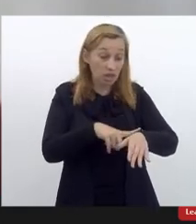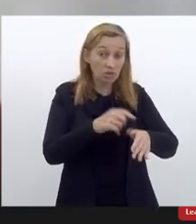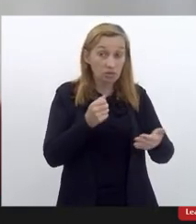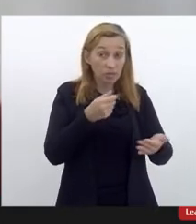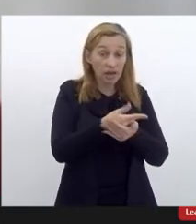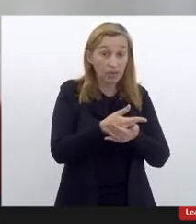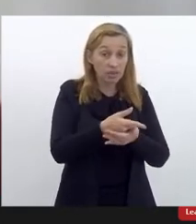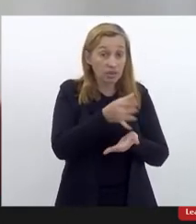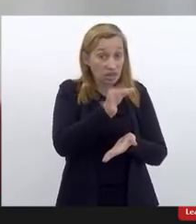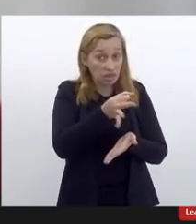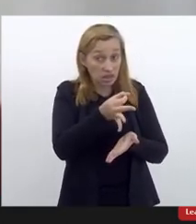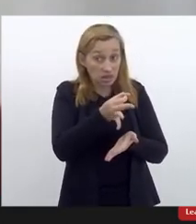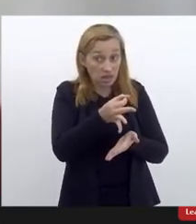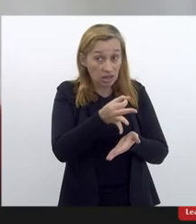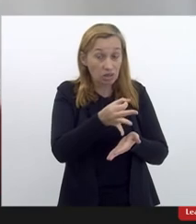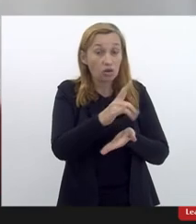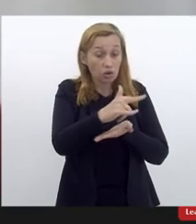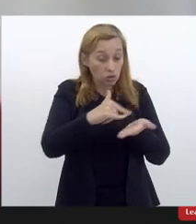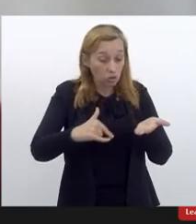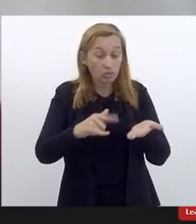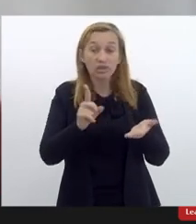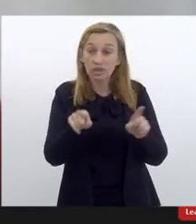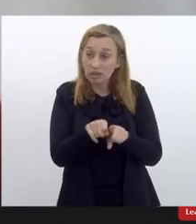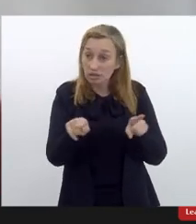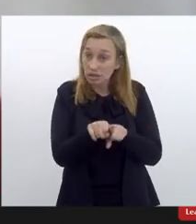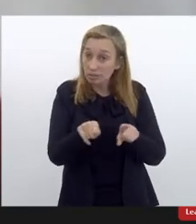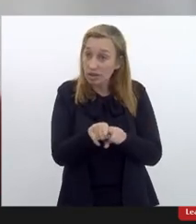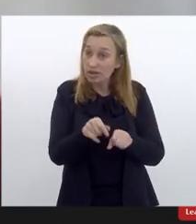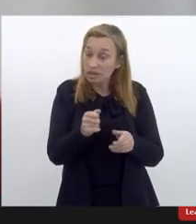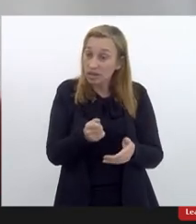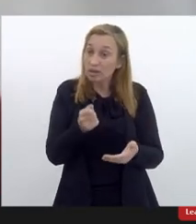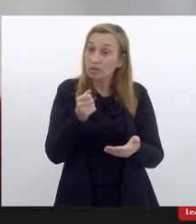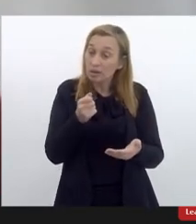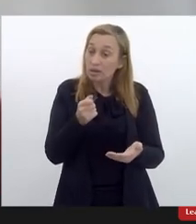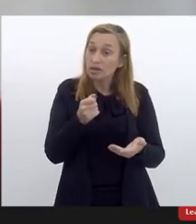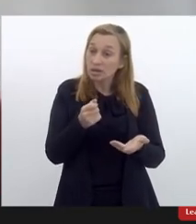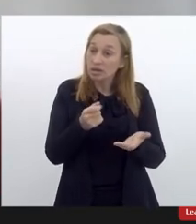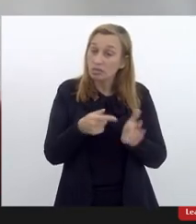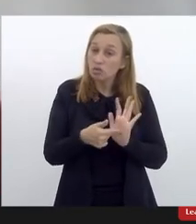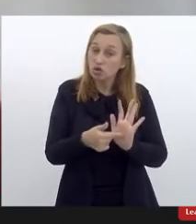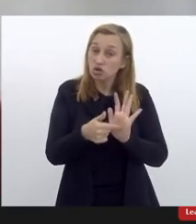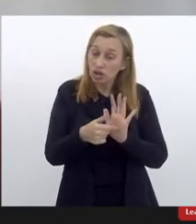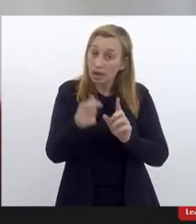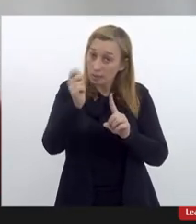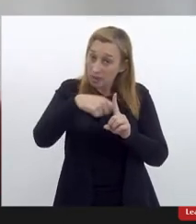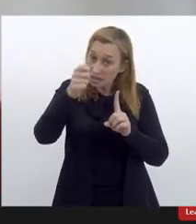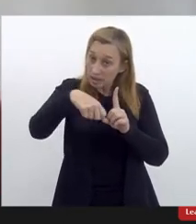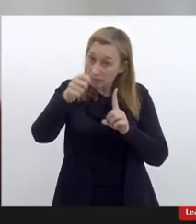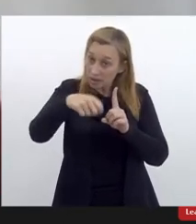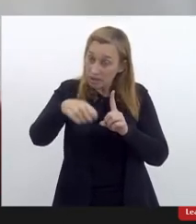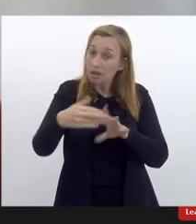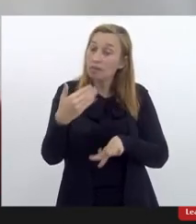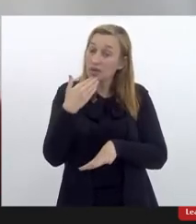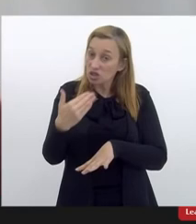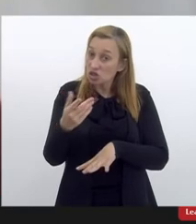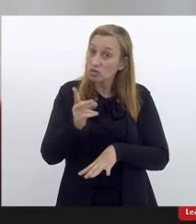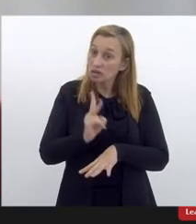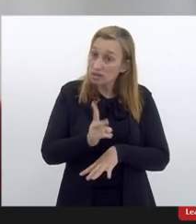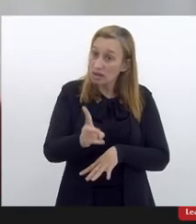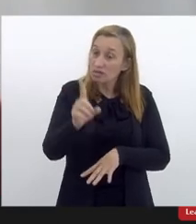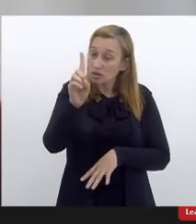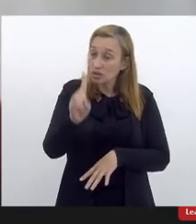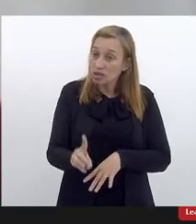regular, o prazo de tramitação do processo também tem que seguir o fluxo mês a mês. Tá? Então, a gente tem pedido isso à direção